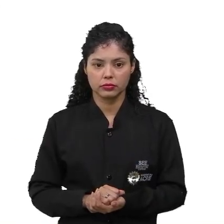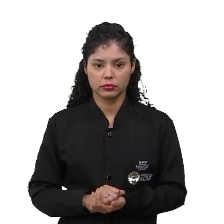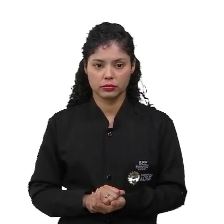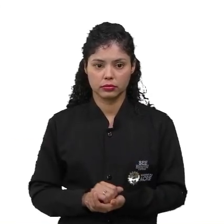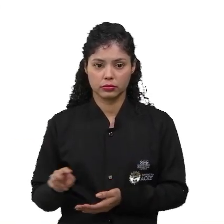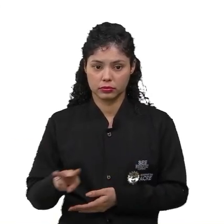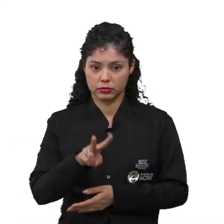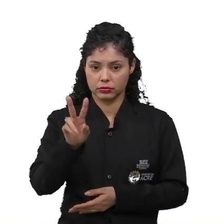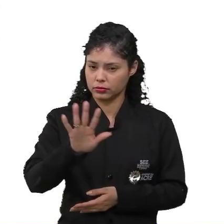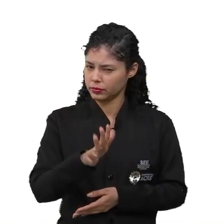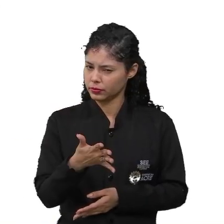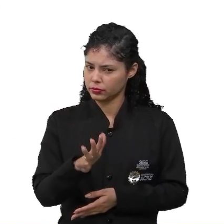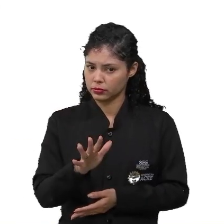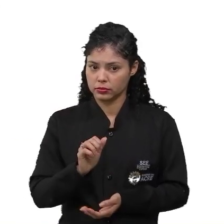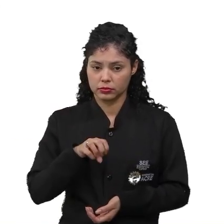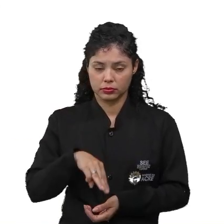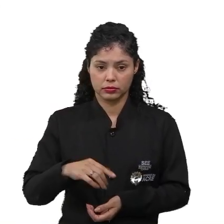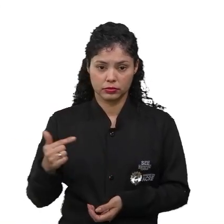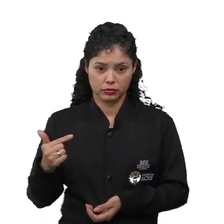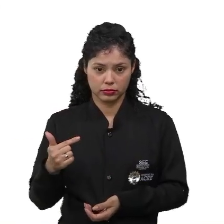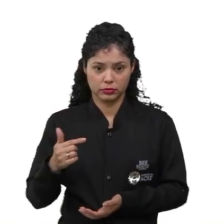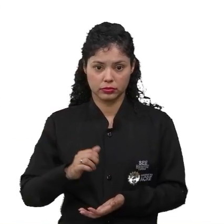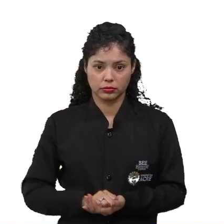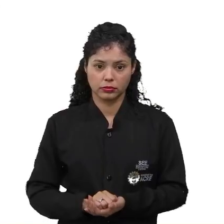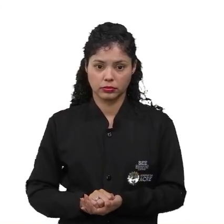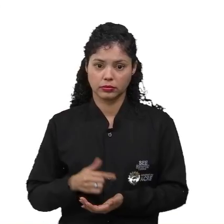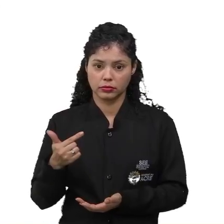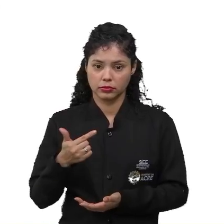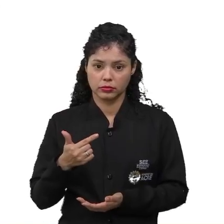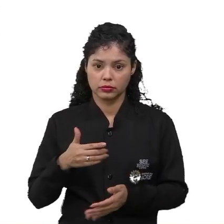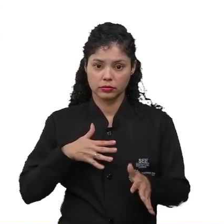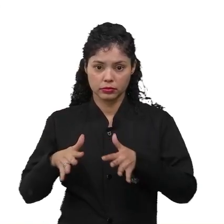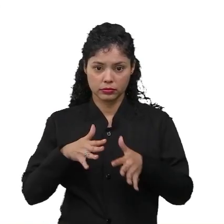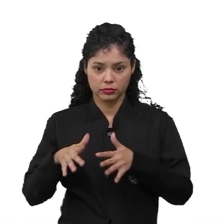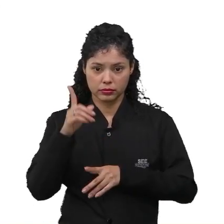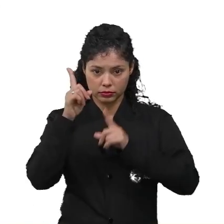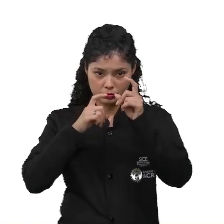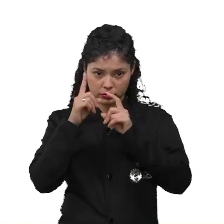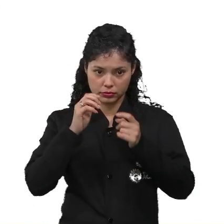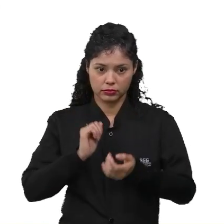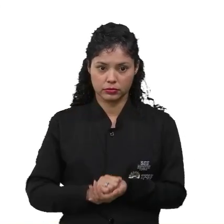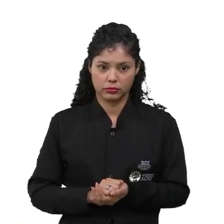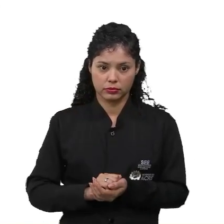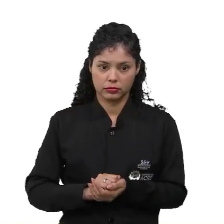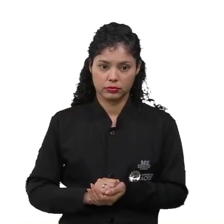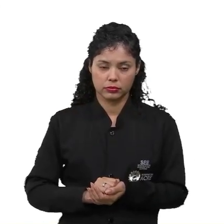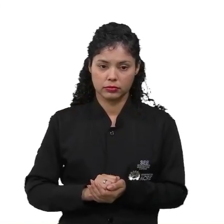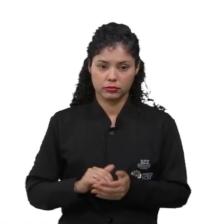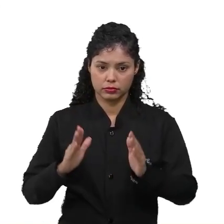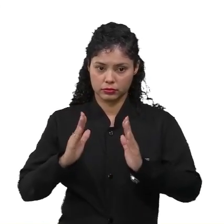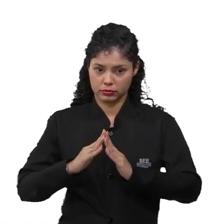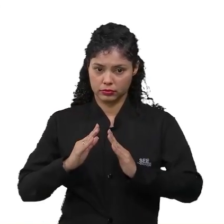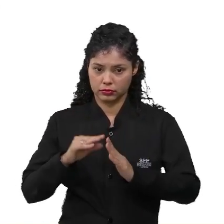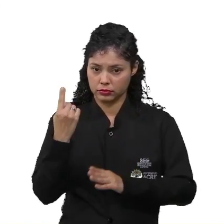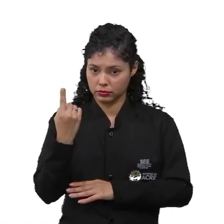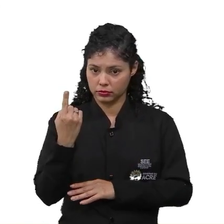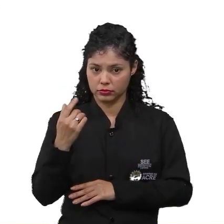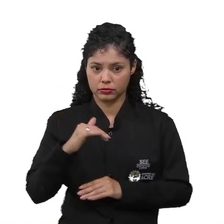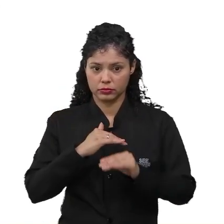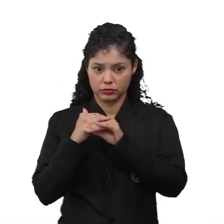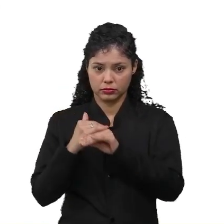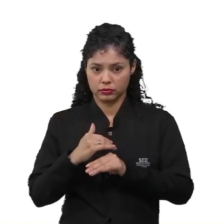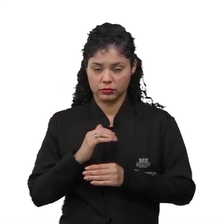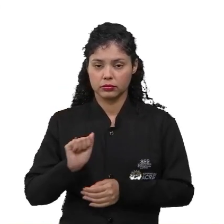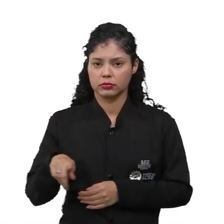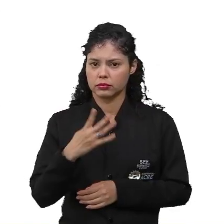O valor aproximado da magnitude M2 do segundo terremoto, expresso com uma casa decimal, é